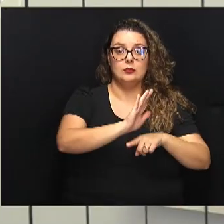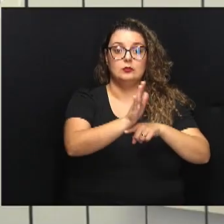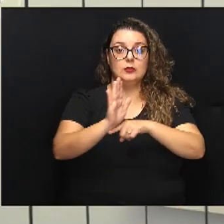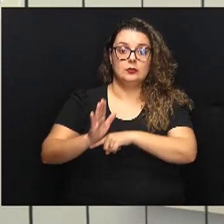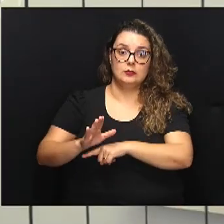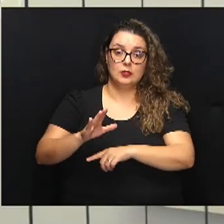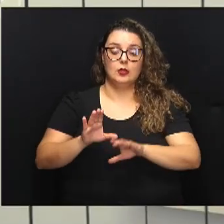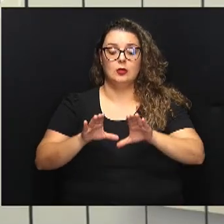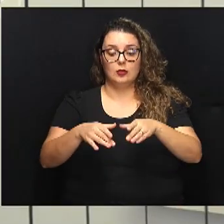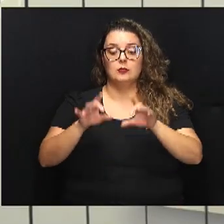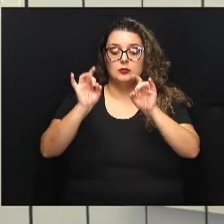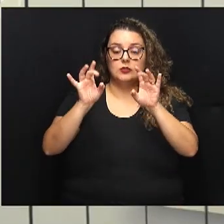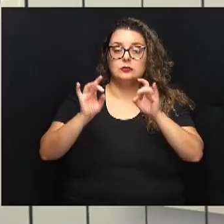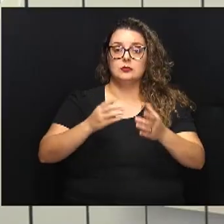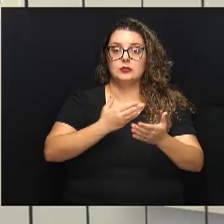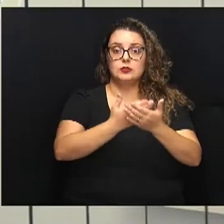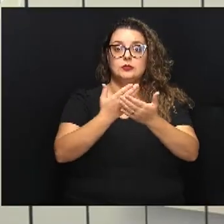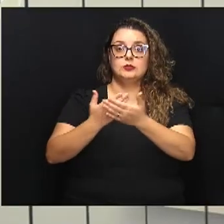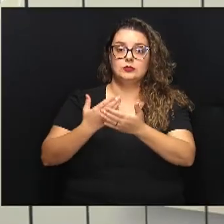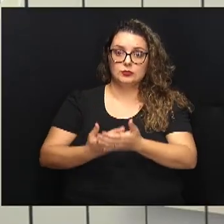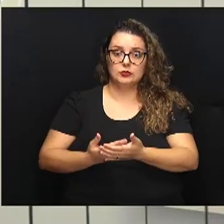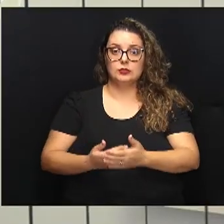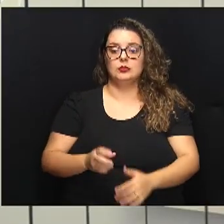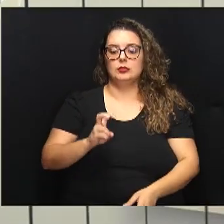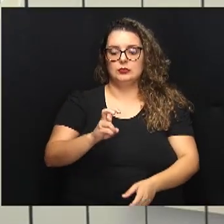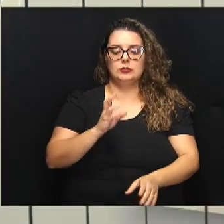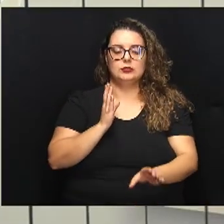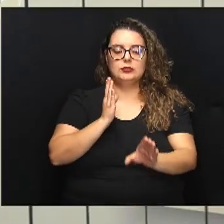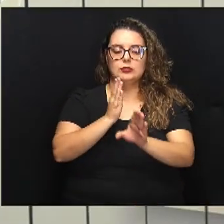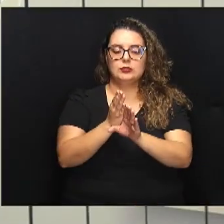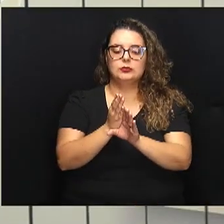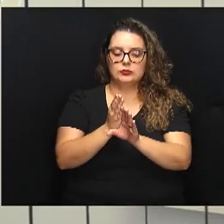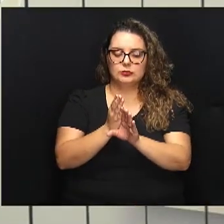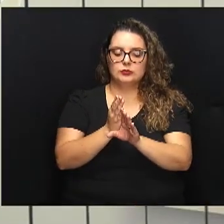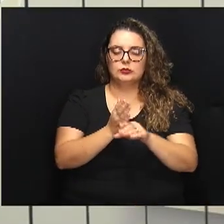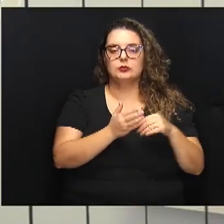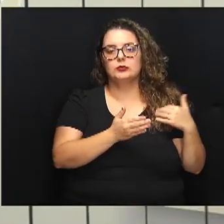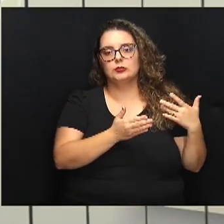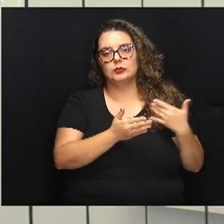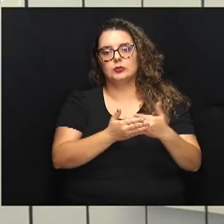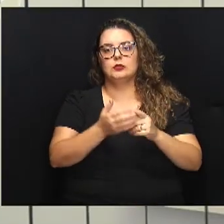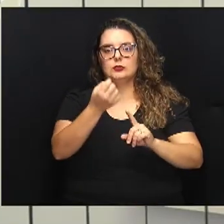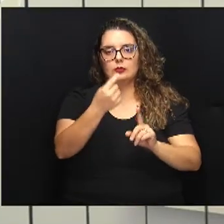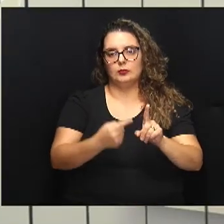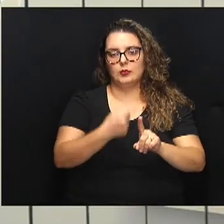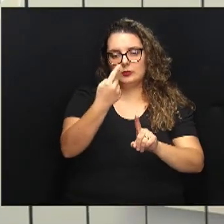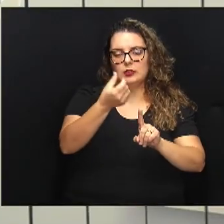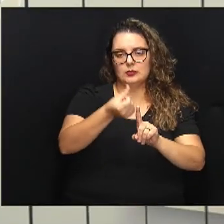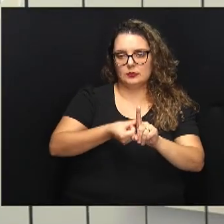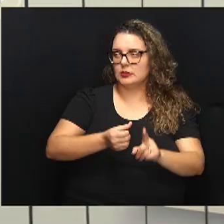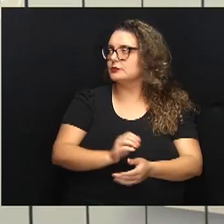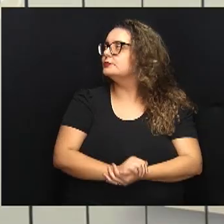Comissão Especial de Estudos promoveu 5 encontros ao longo do primeiro semestre.